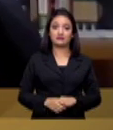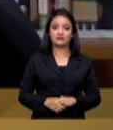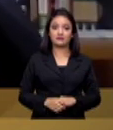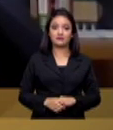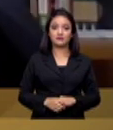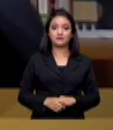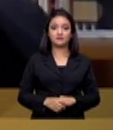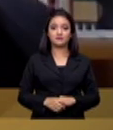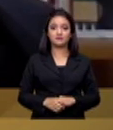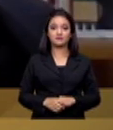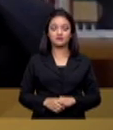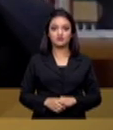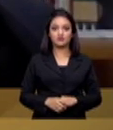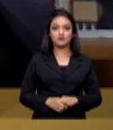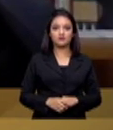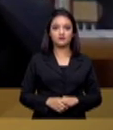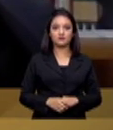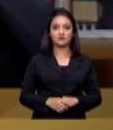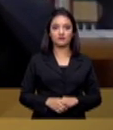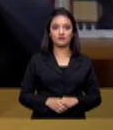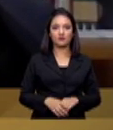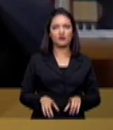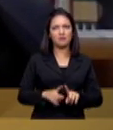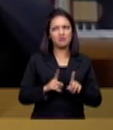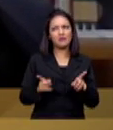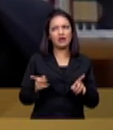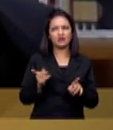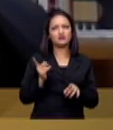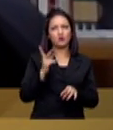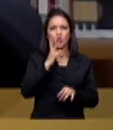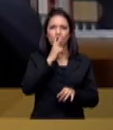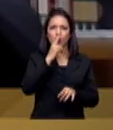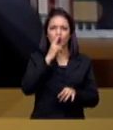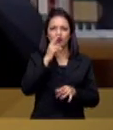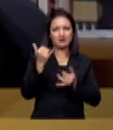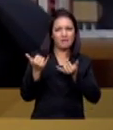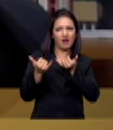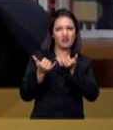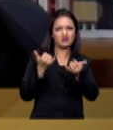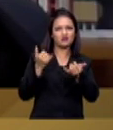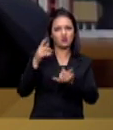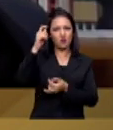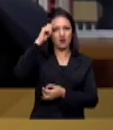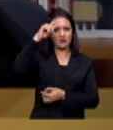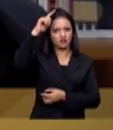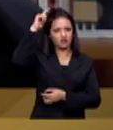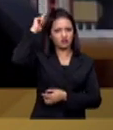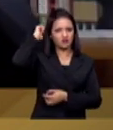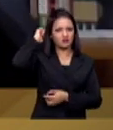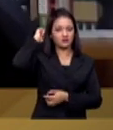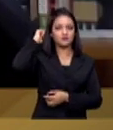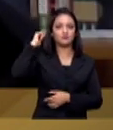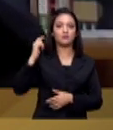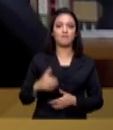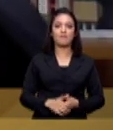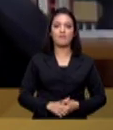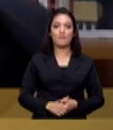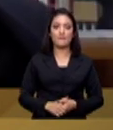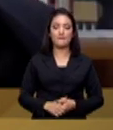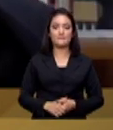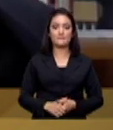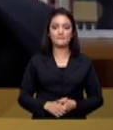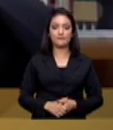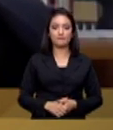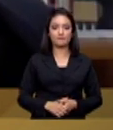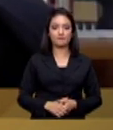mais próxima à do ministro Alexandre de Moraes. Eu também entendo que